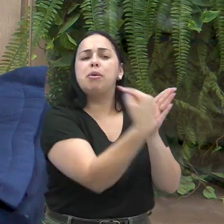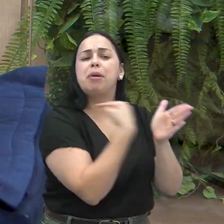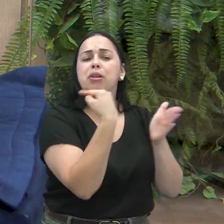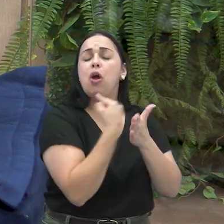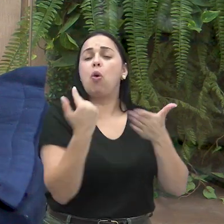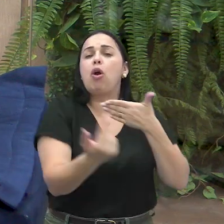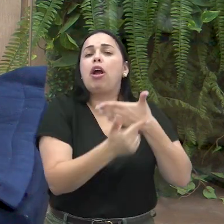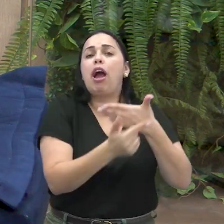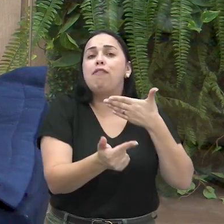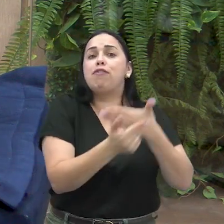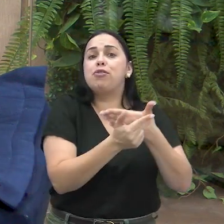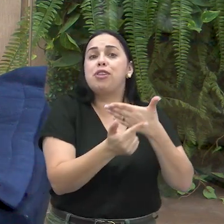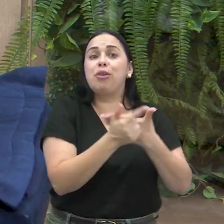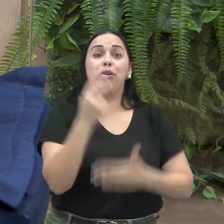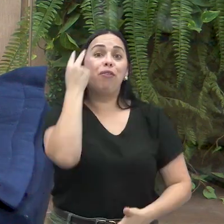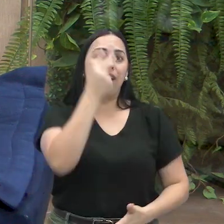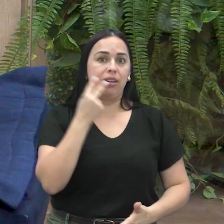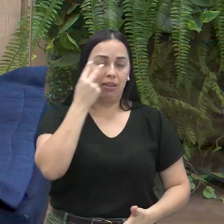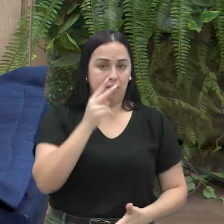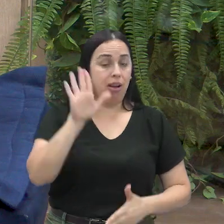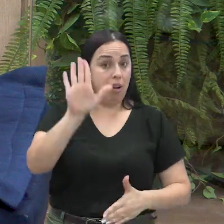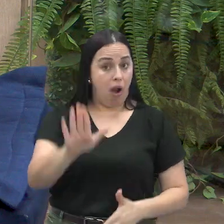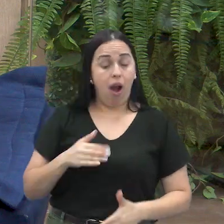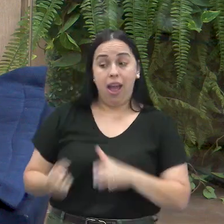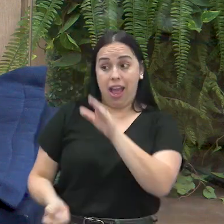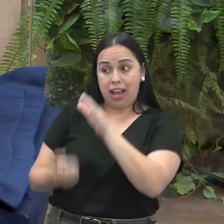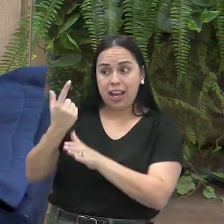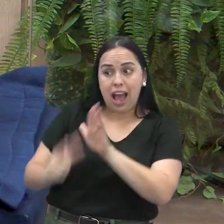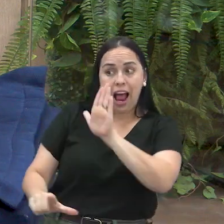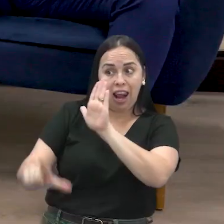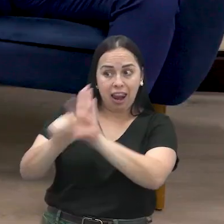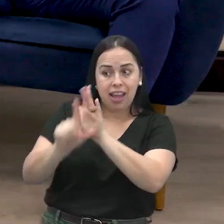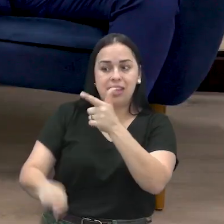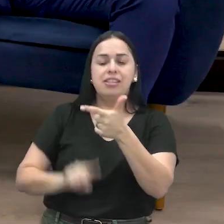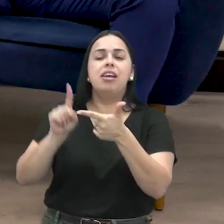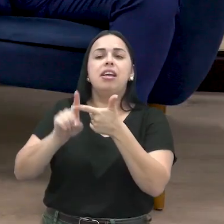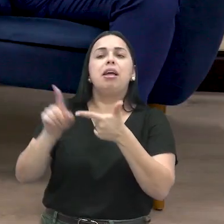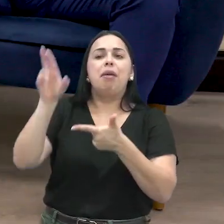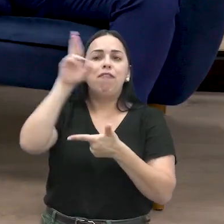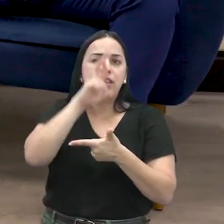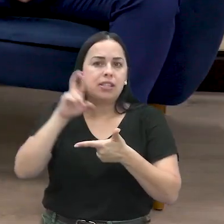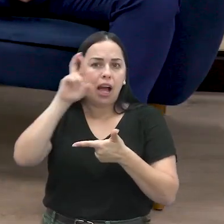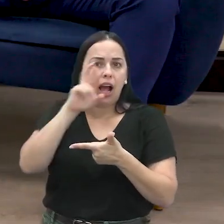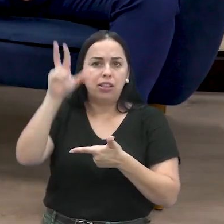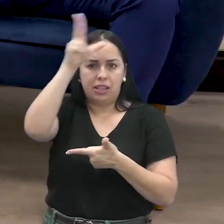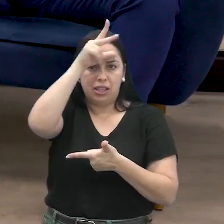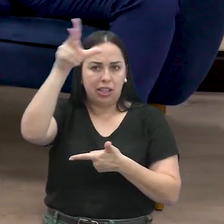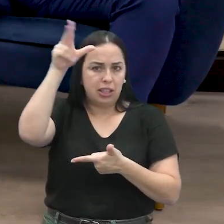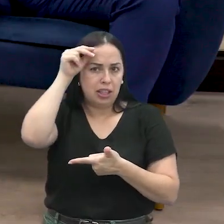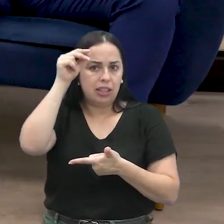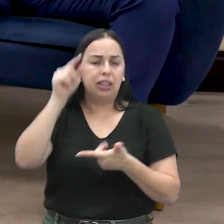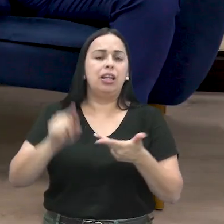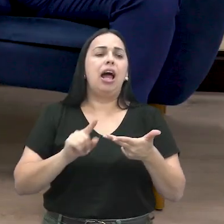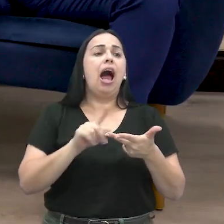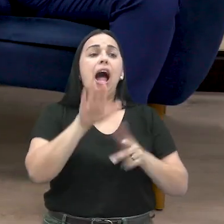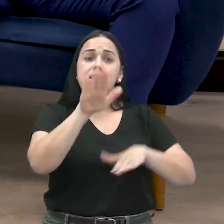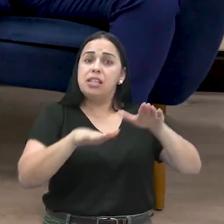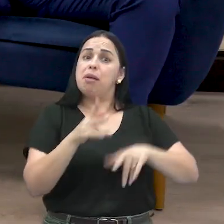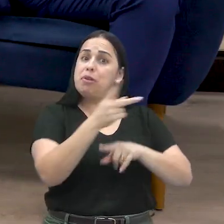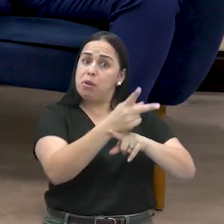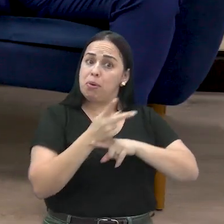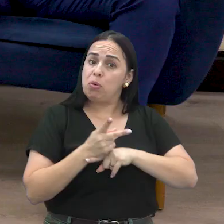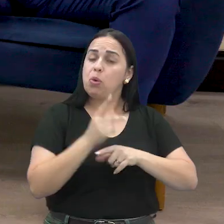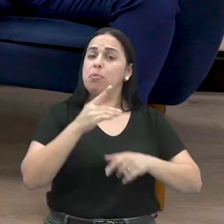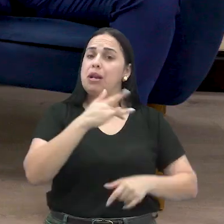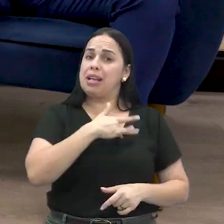É elaborar leis, e fiscalizar o executivo, o prefeito. Mas ampliou, Tem muitas demandas, as pessoas se procuram por saúde,